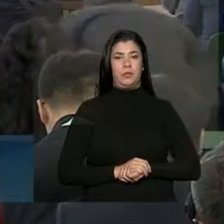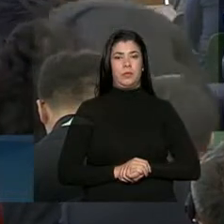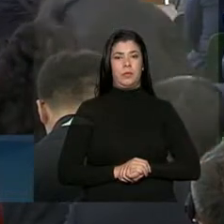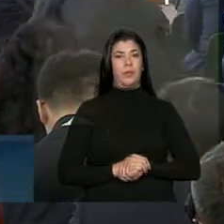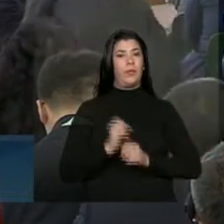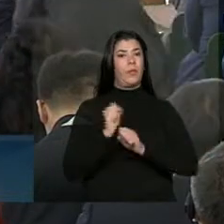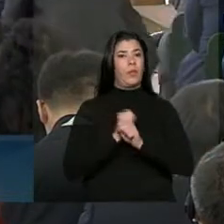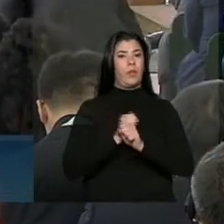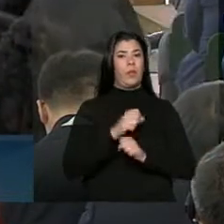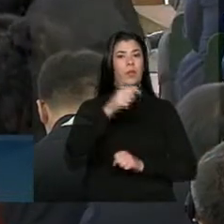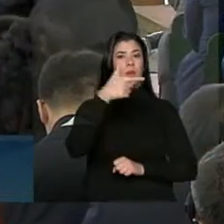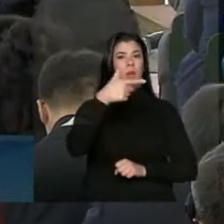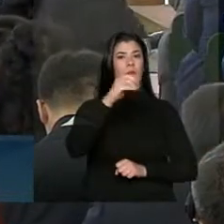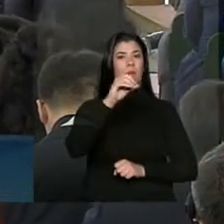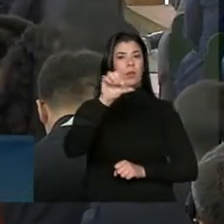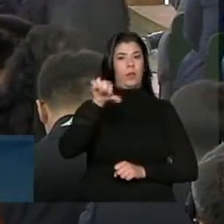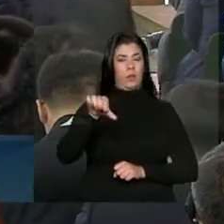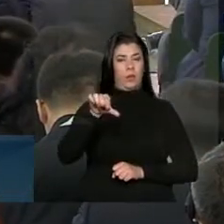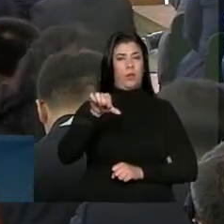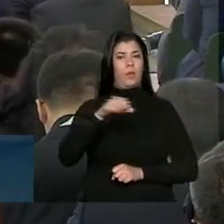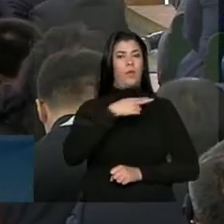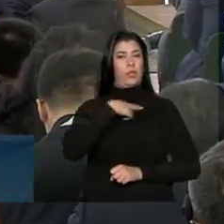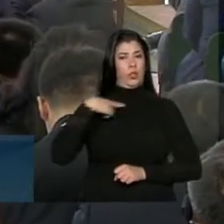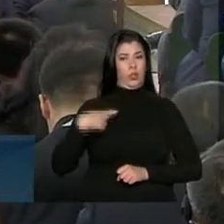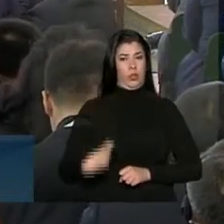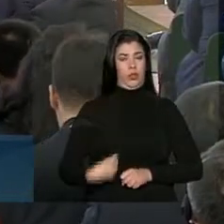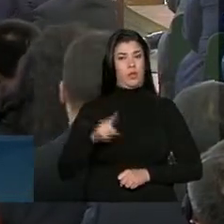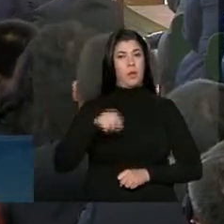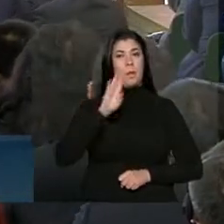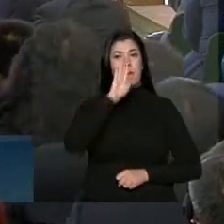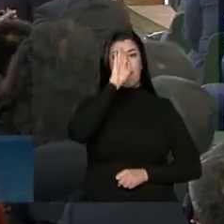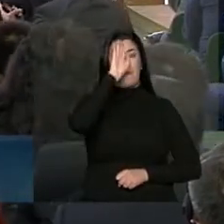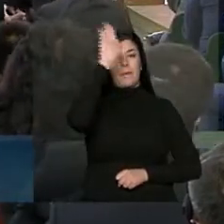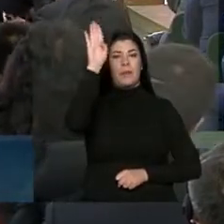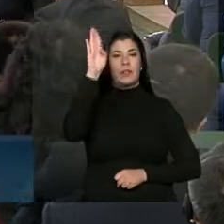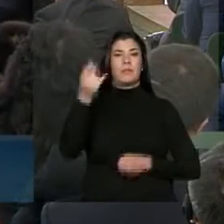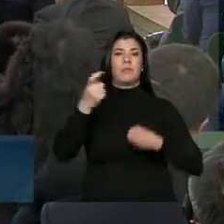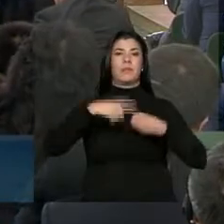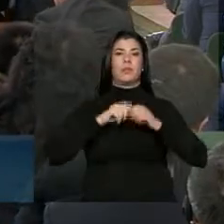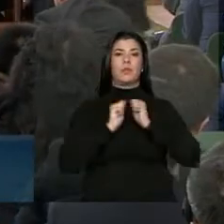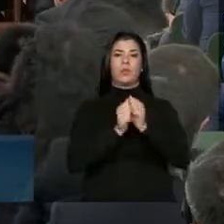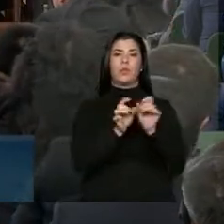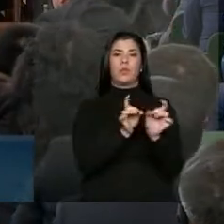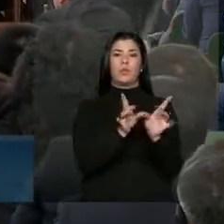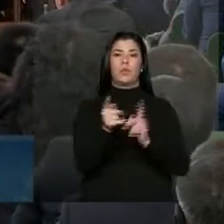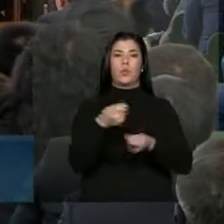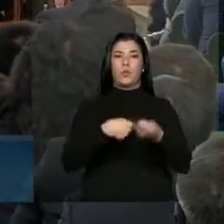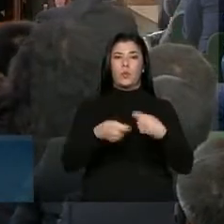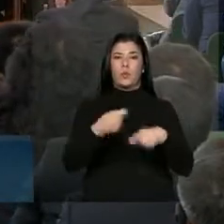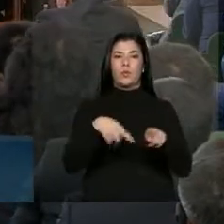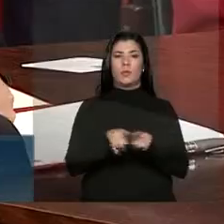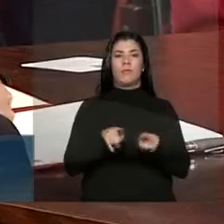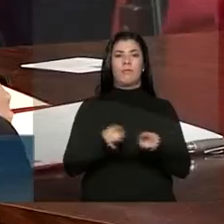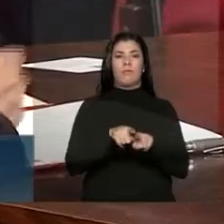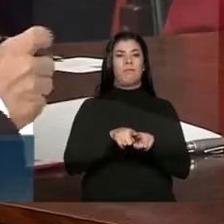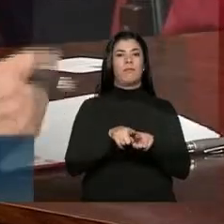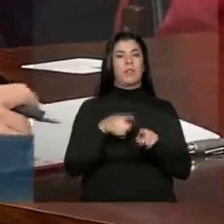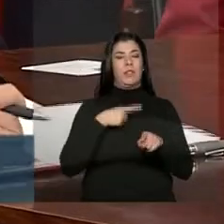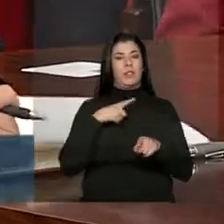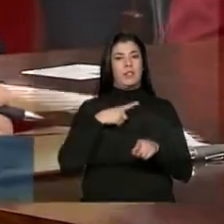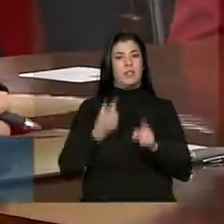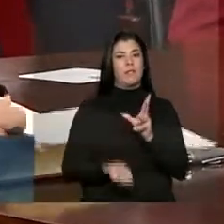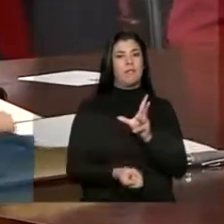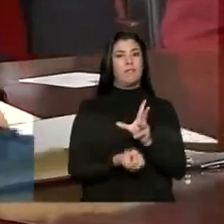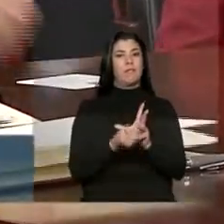Desde 2009, a China é o principal parceiro comercial do Brasil e vem se constituindo numa das